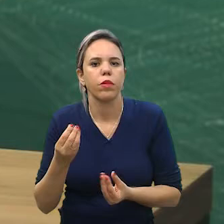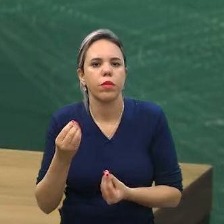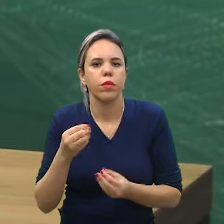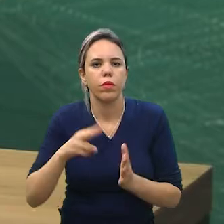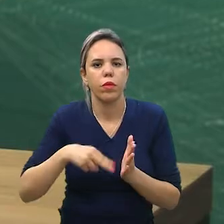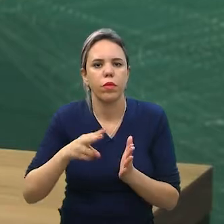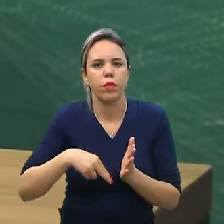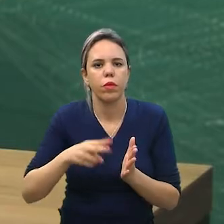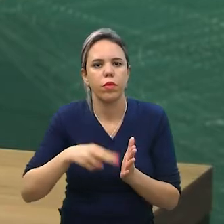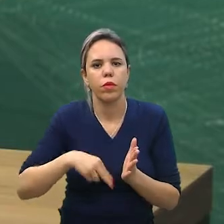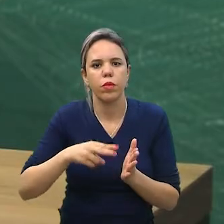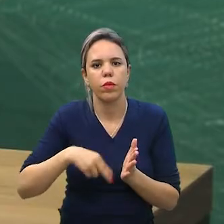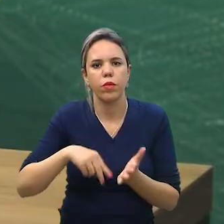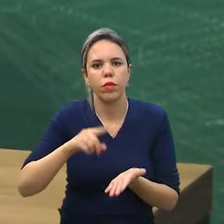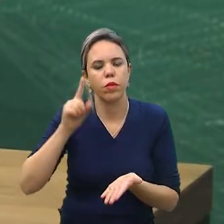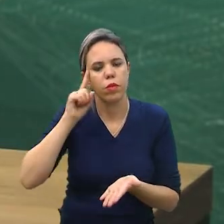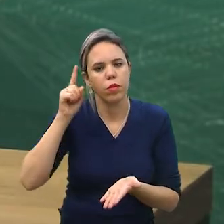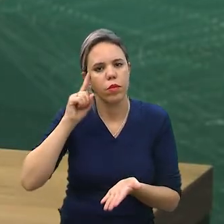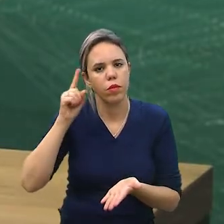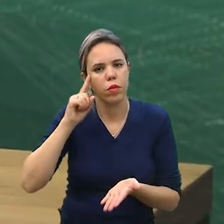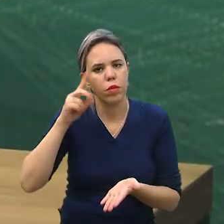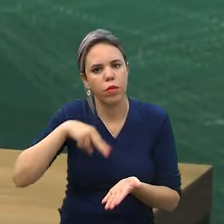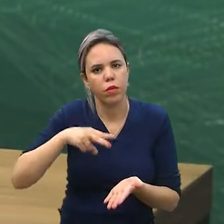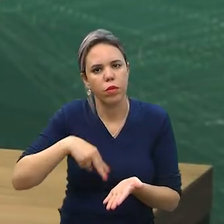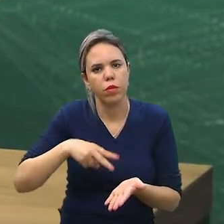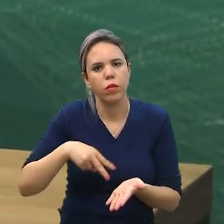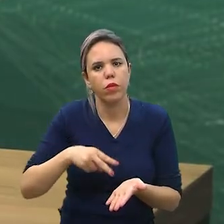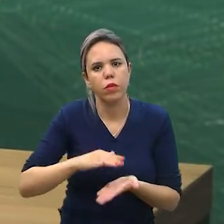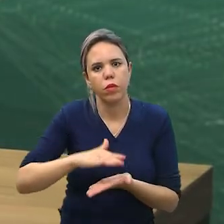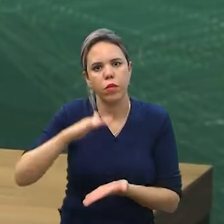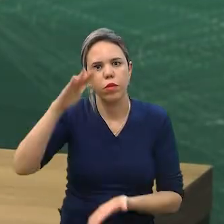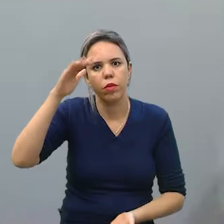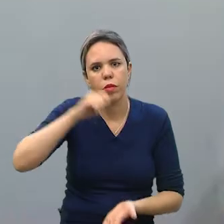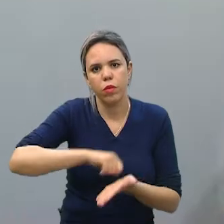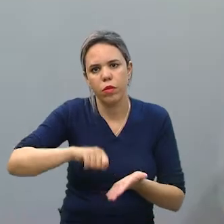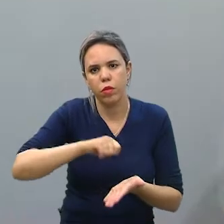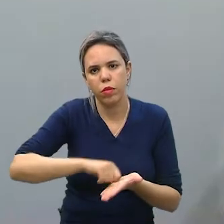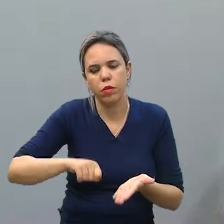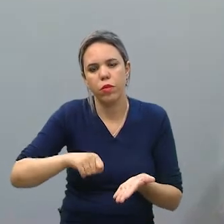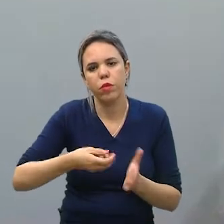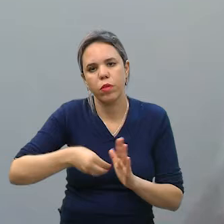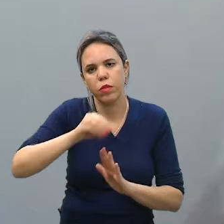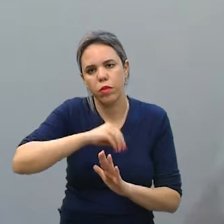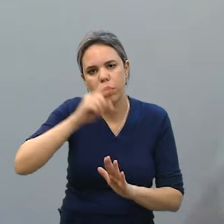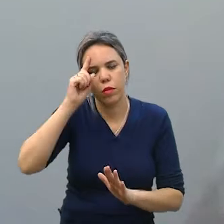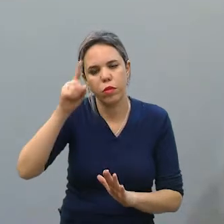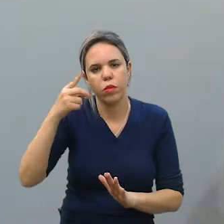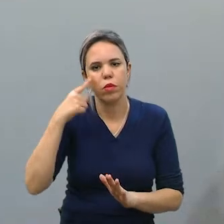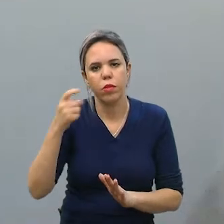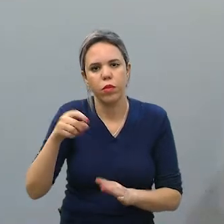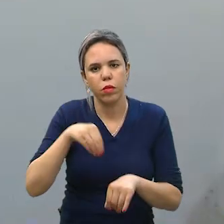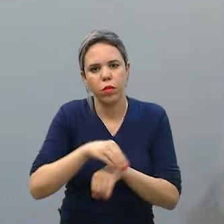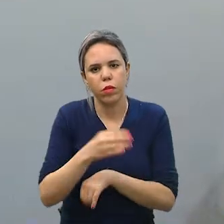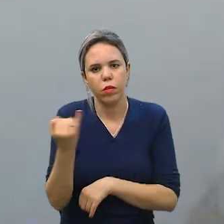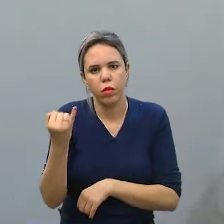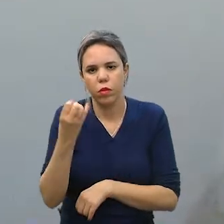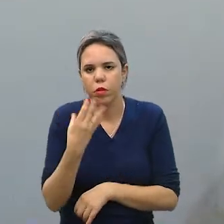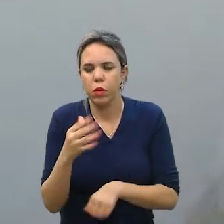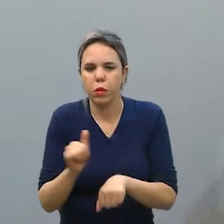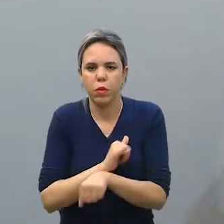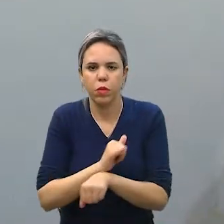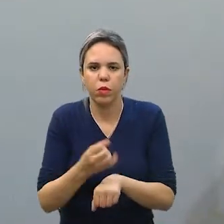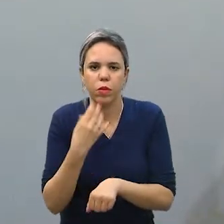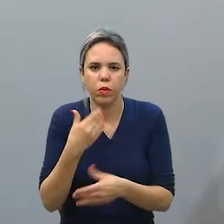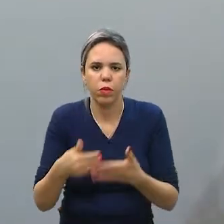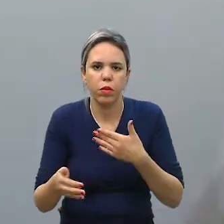de leitura também é uma dica interessante, né, professor? Com certeza, né? E isso eu diria que até uma estratégia